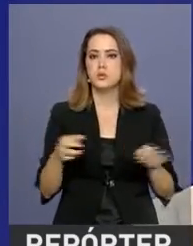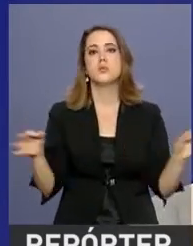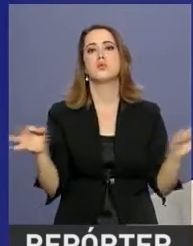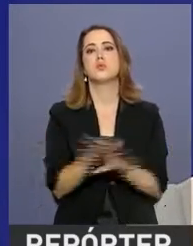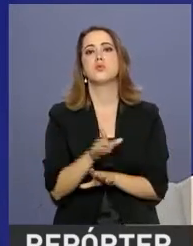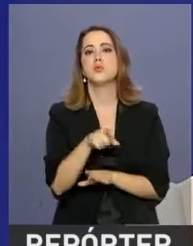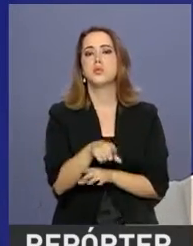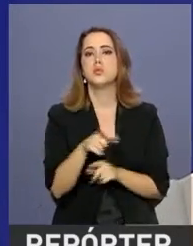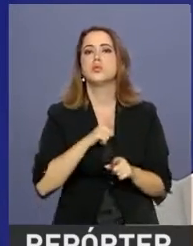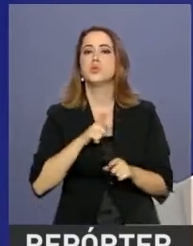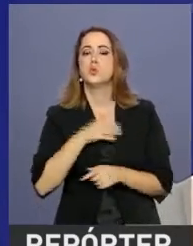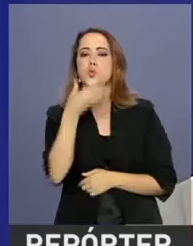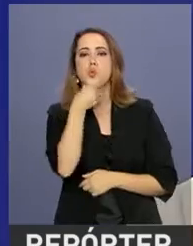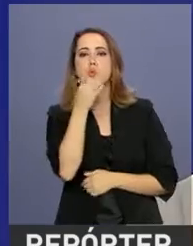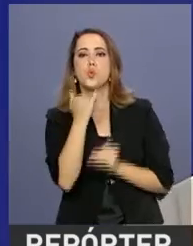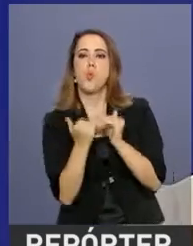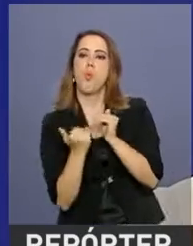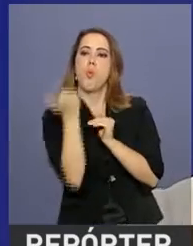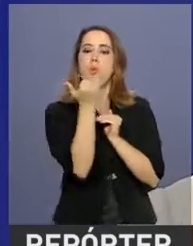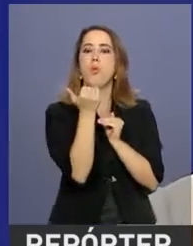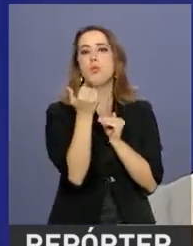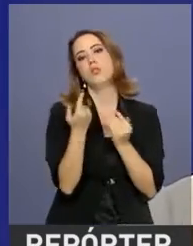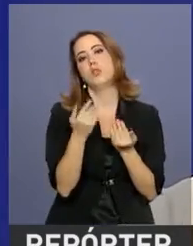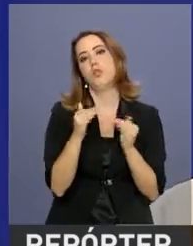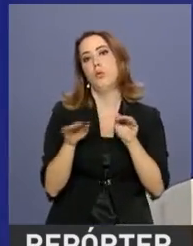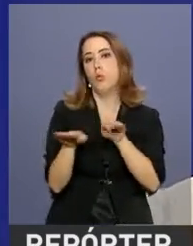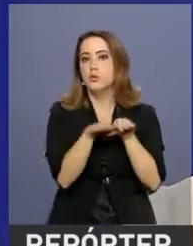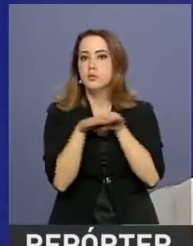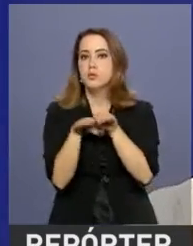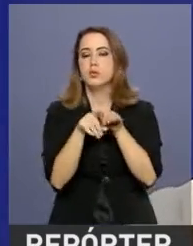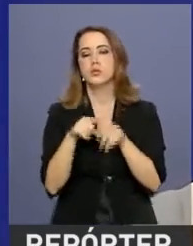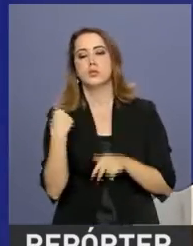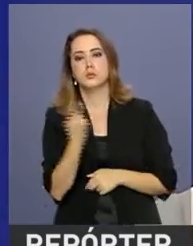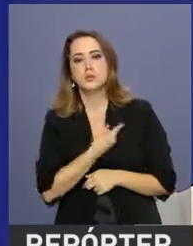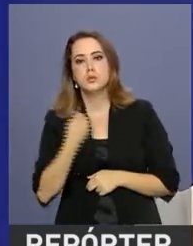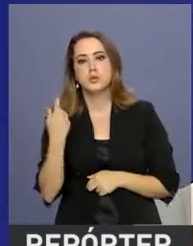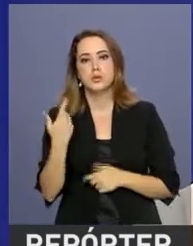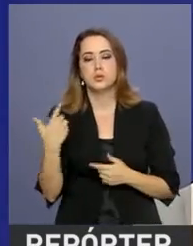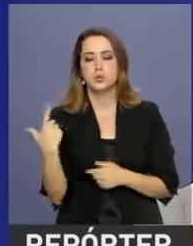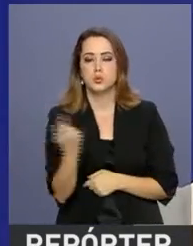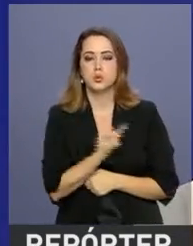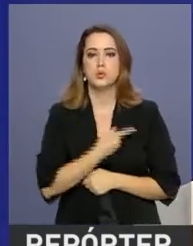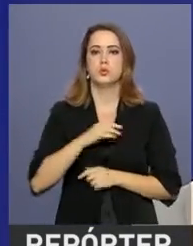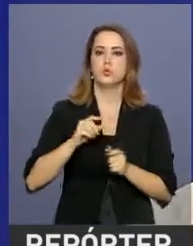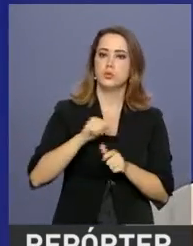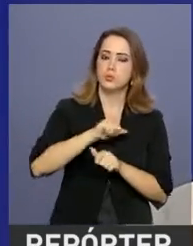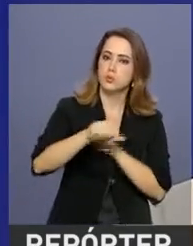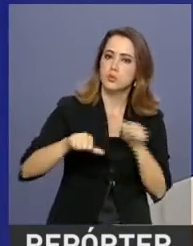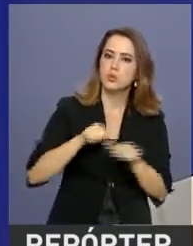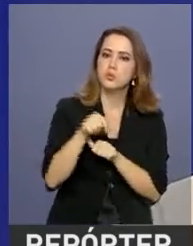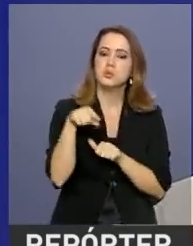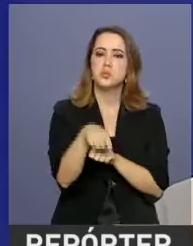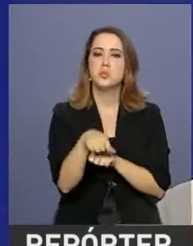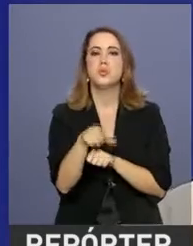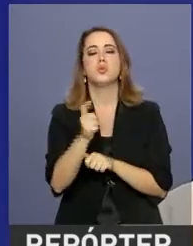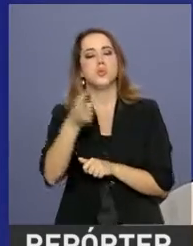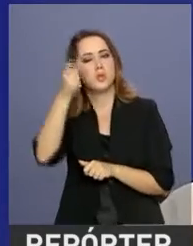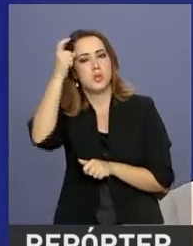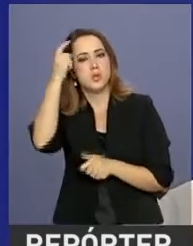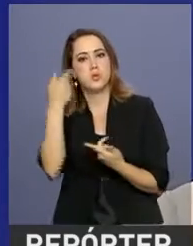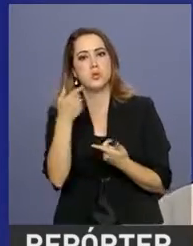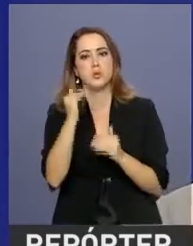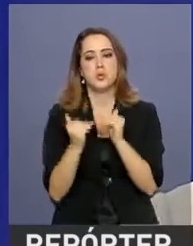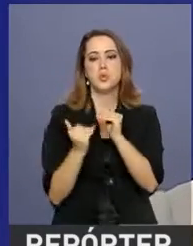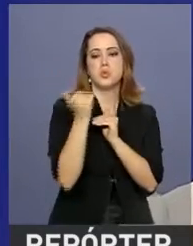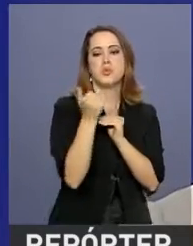superioridade masculina portanto eu acho que isso depende de todos nós é governo ea sociedade para mudarmos essa cultura essa cultura da